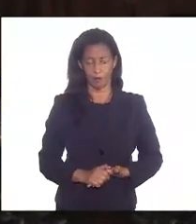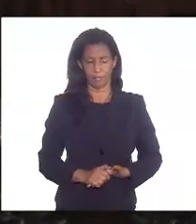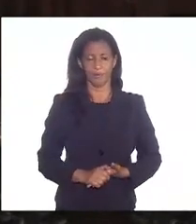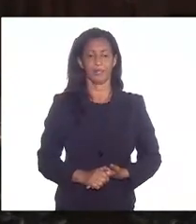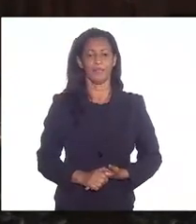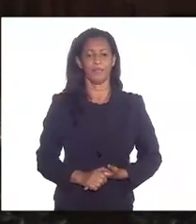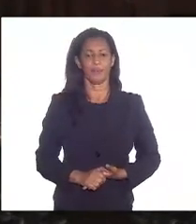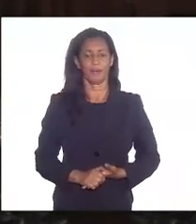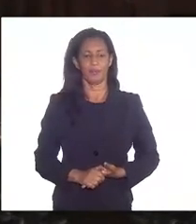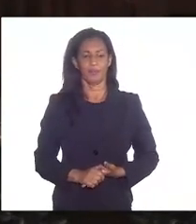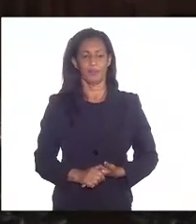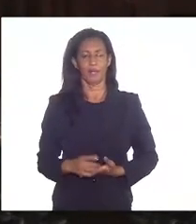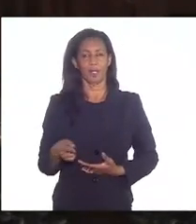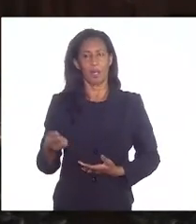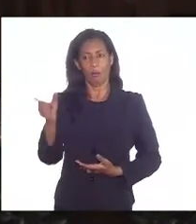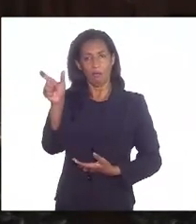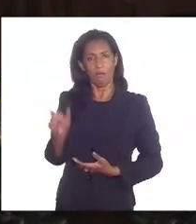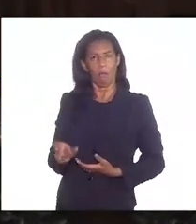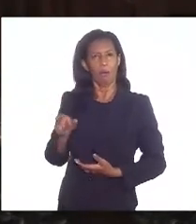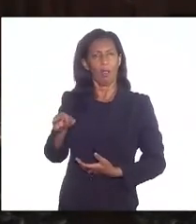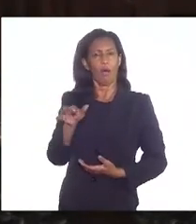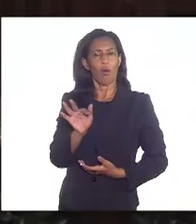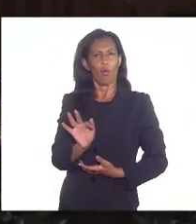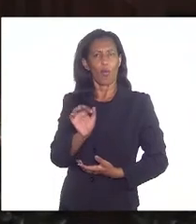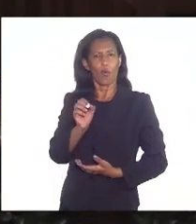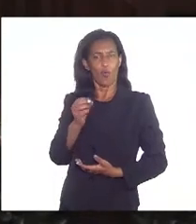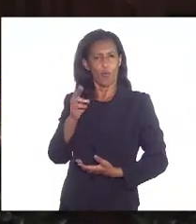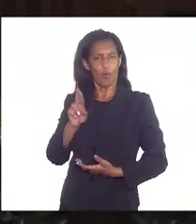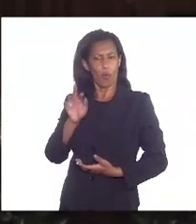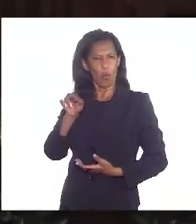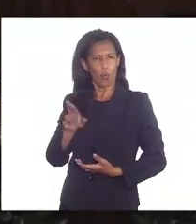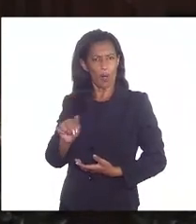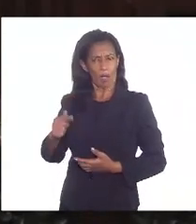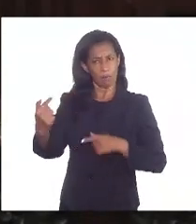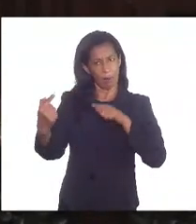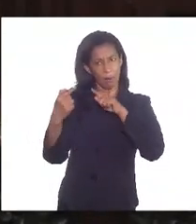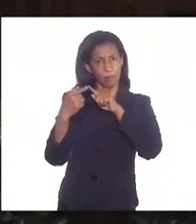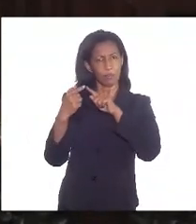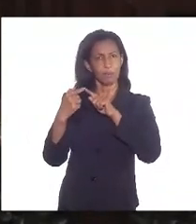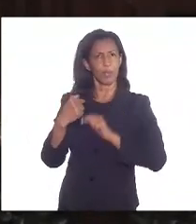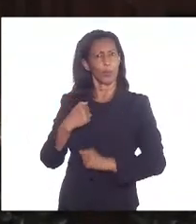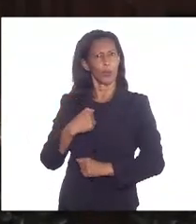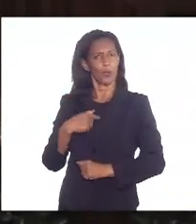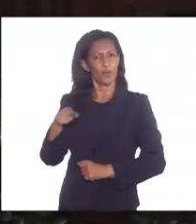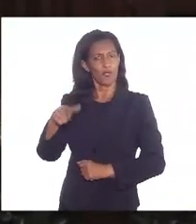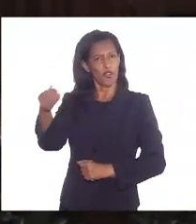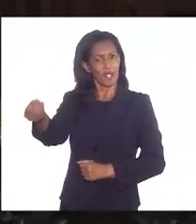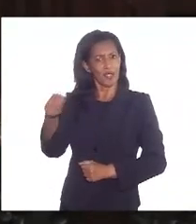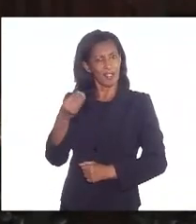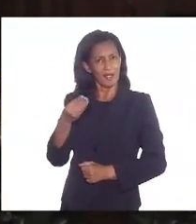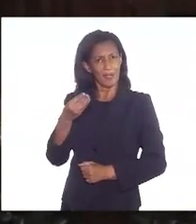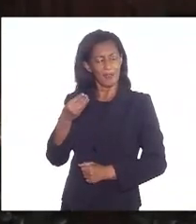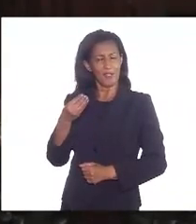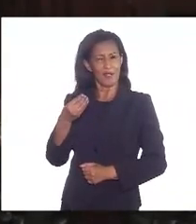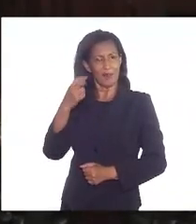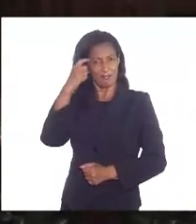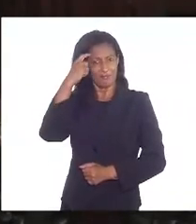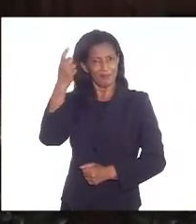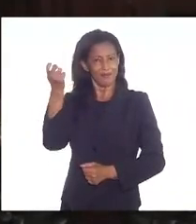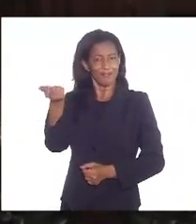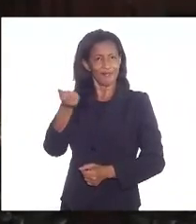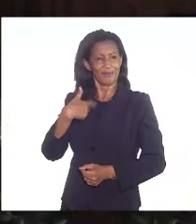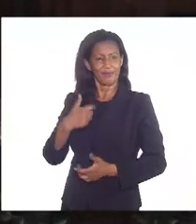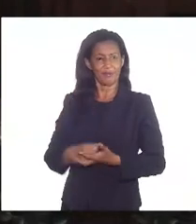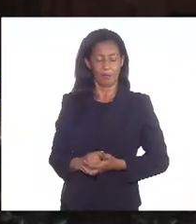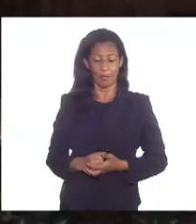sumária, que o Fortunato há de concordar comigo, porque foi ele quem me deu essa dica. Quando